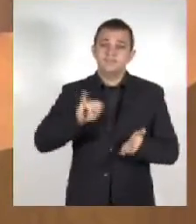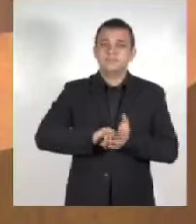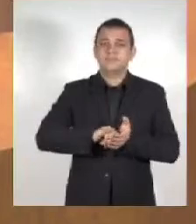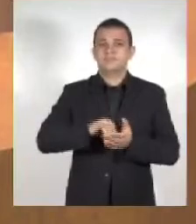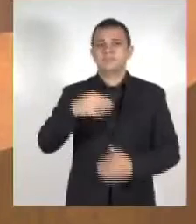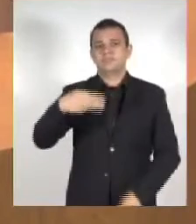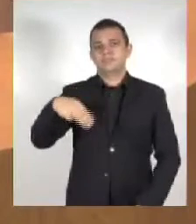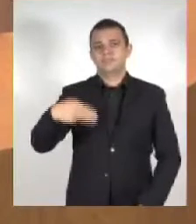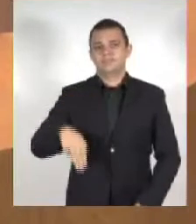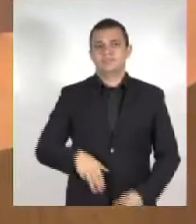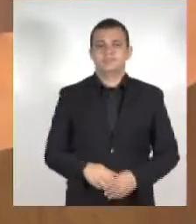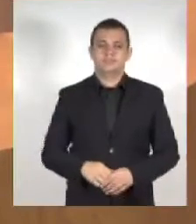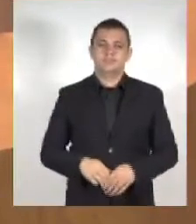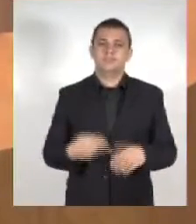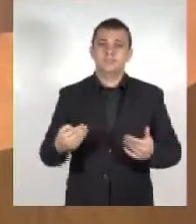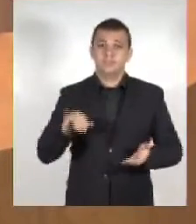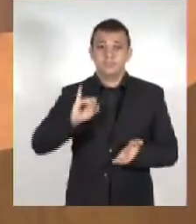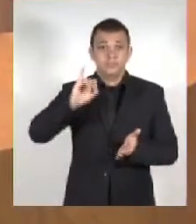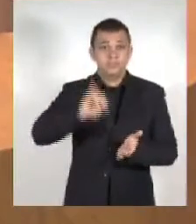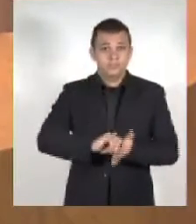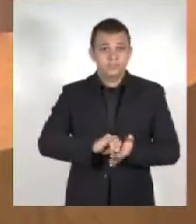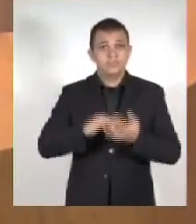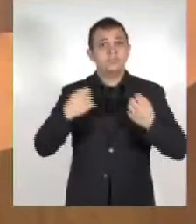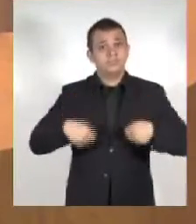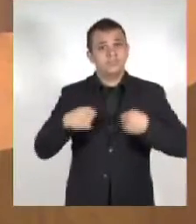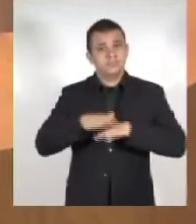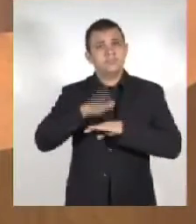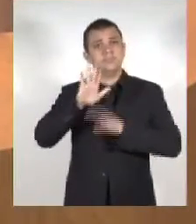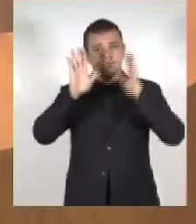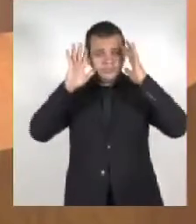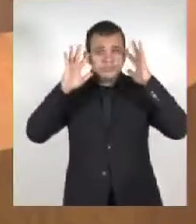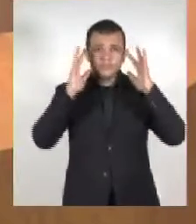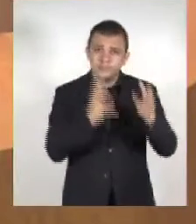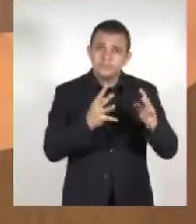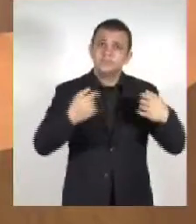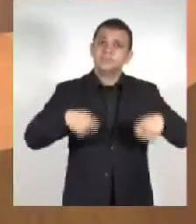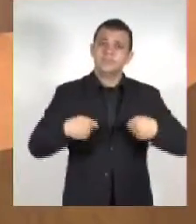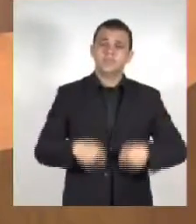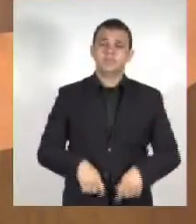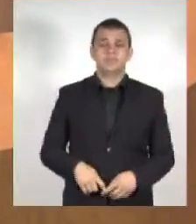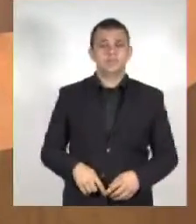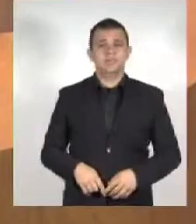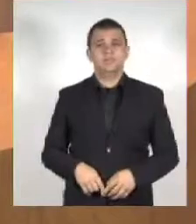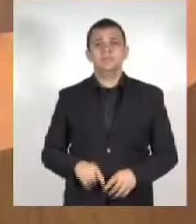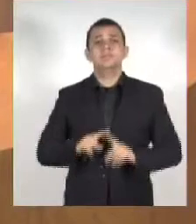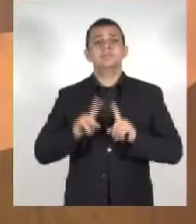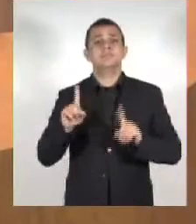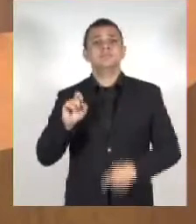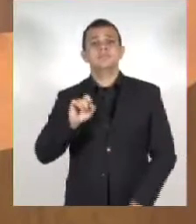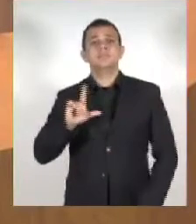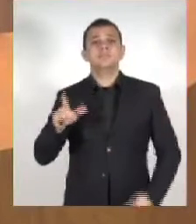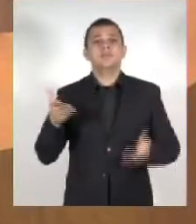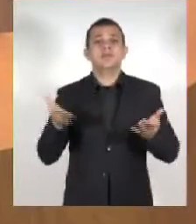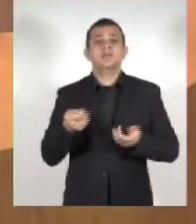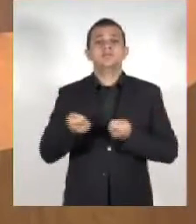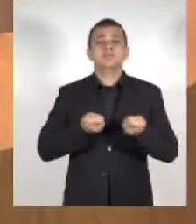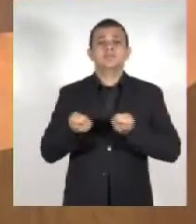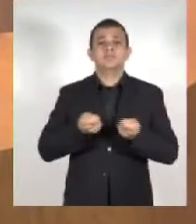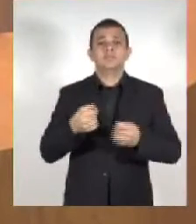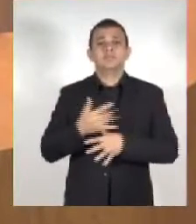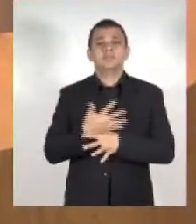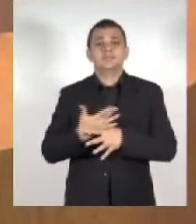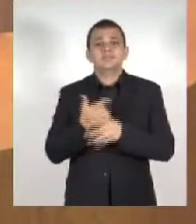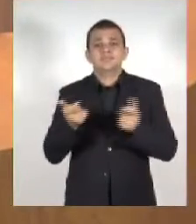Maranhão. Então, a capital que merece muito mais atenção. Infelizmente, São Luís é administrada como uma cidade